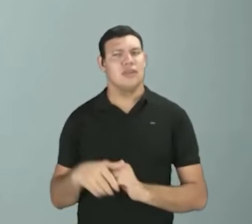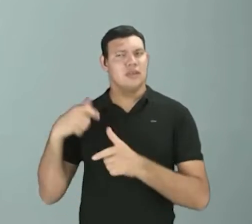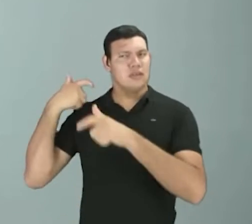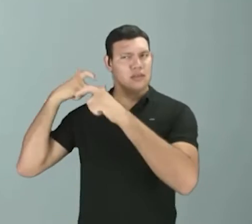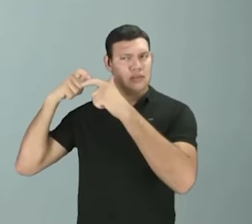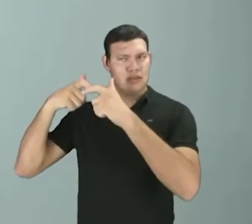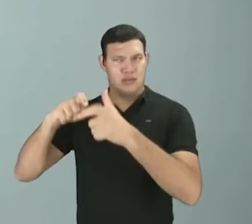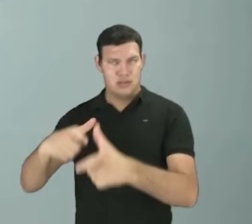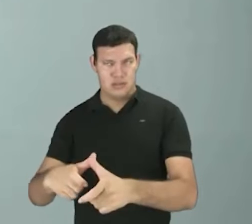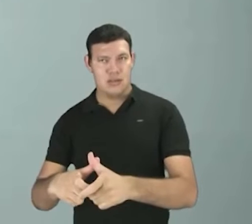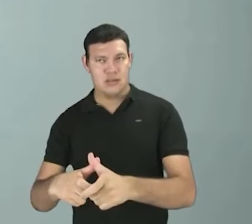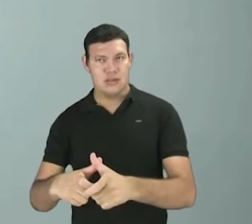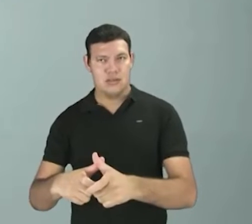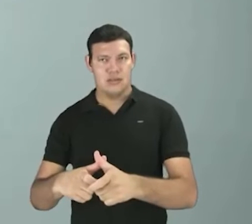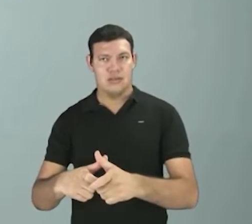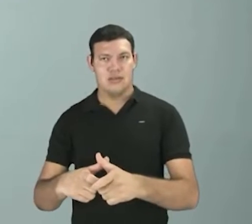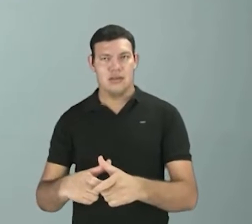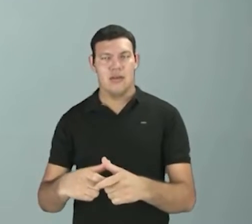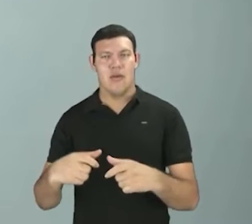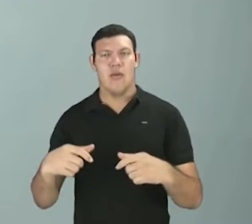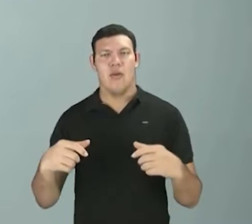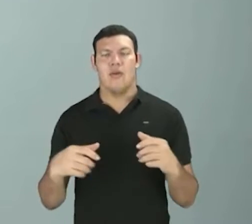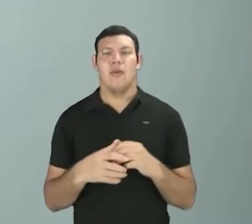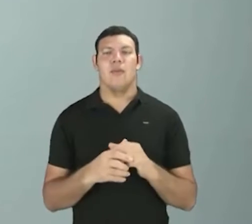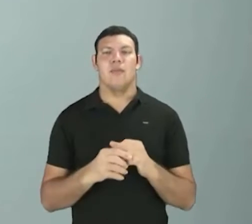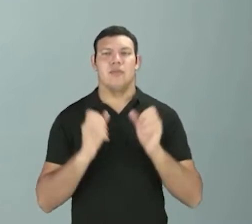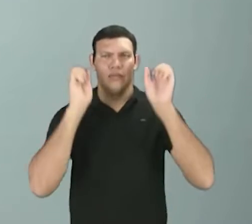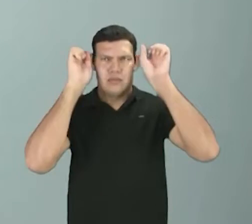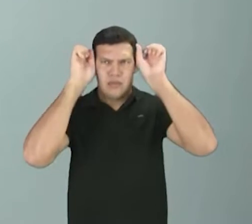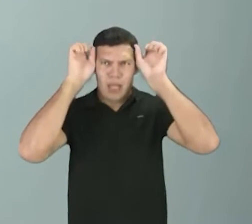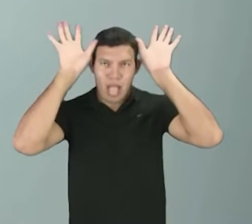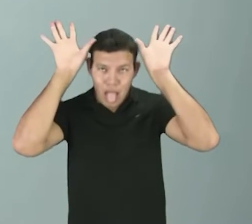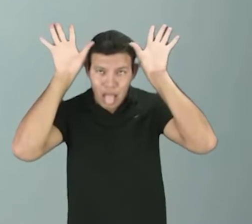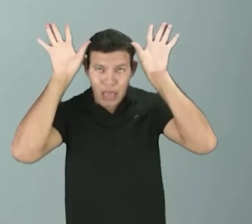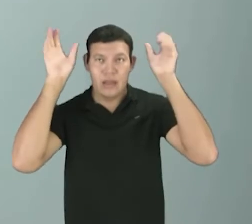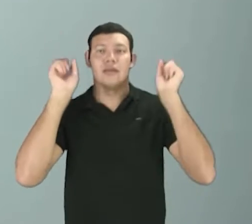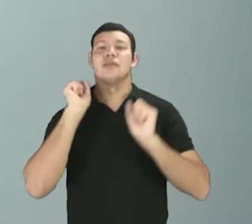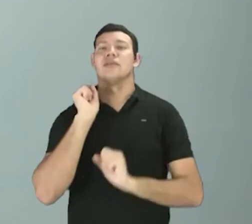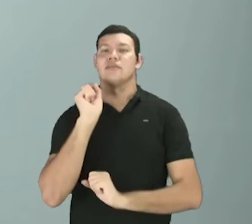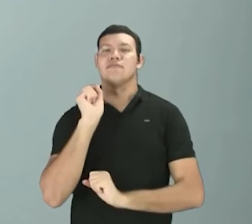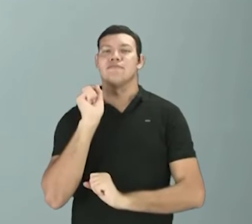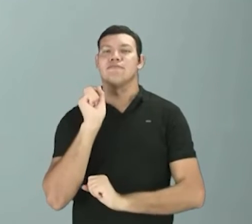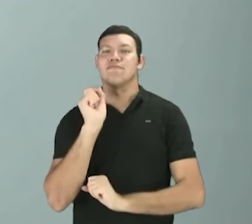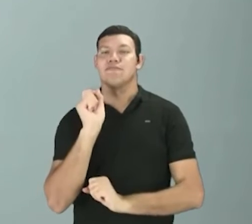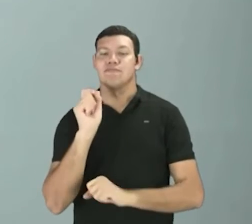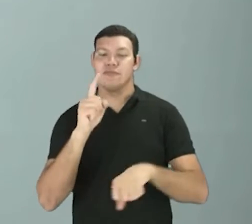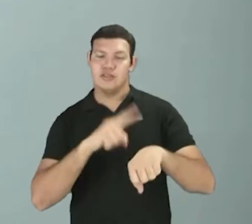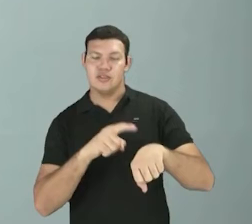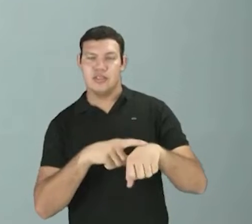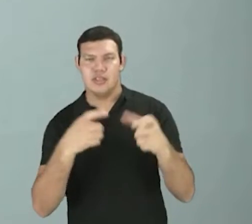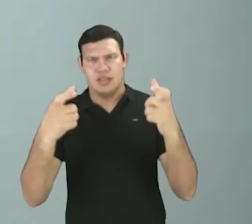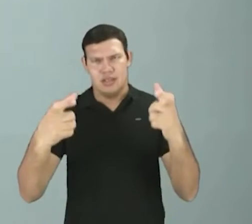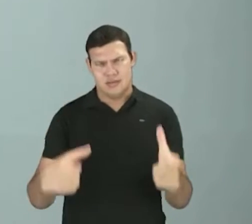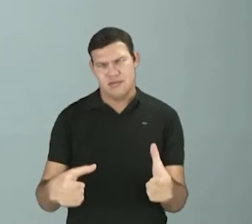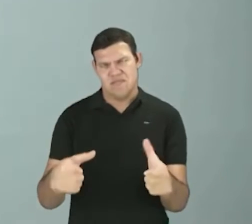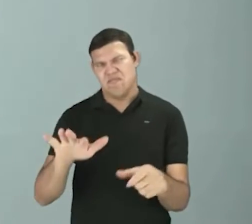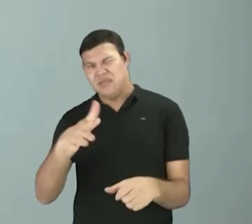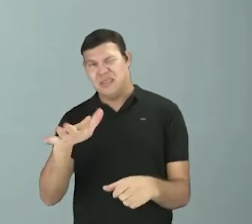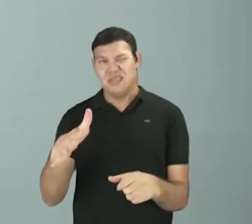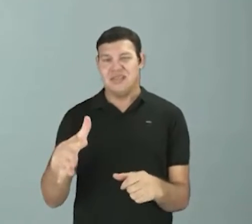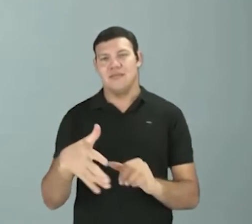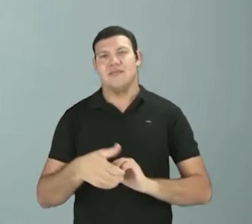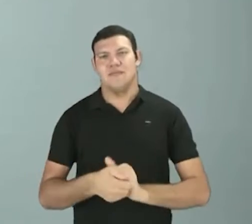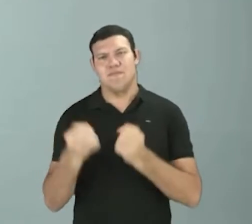geral de Einstein, que fala sobre que o tempo é relativo ao tempo e espaço. Eu não sou de física, mas é mais ou menos por